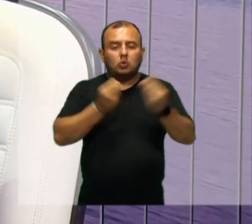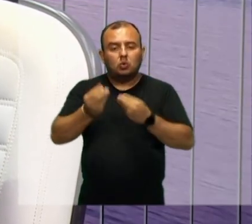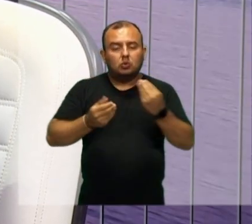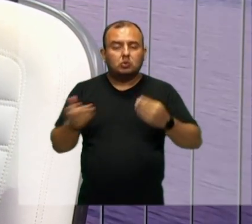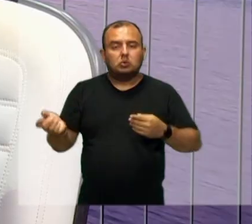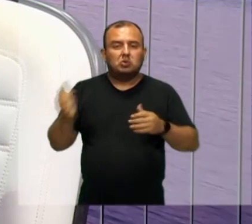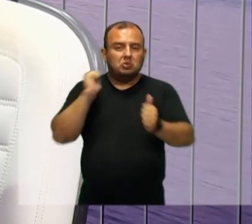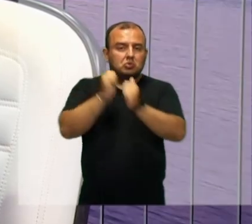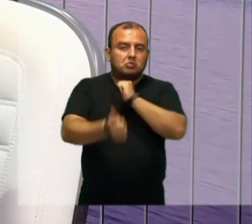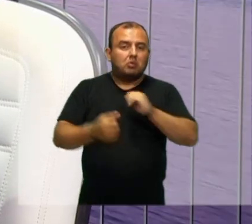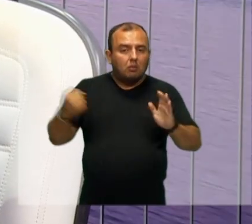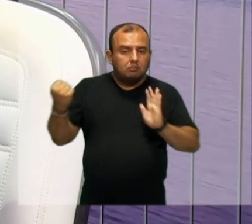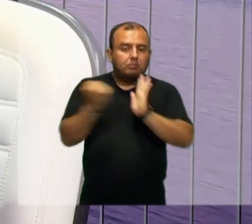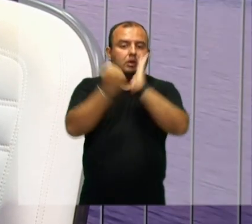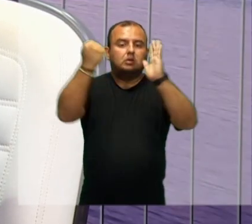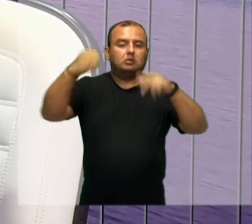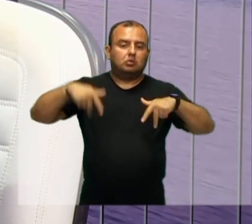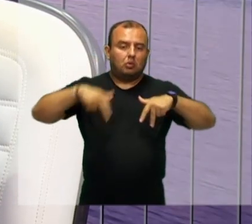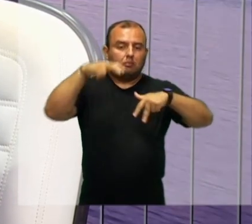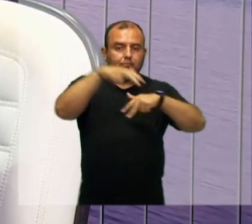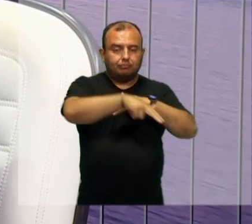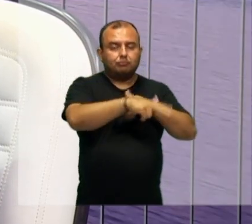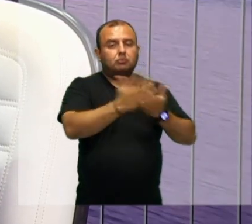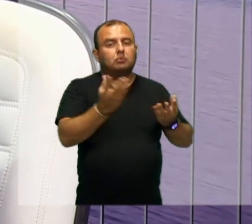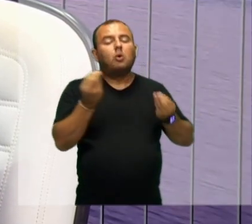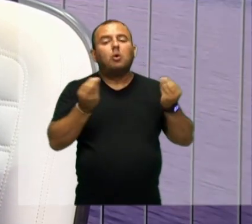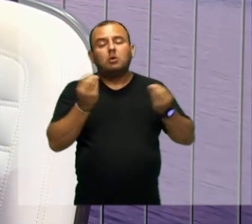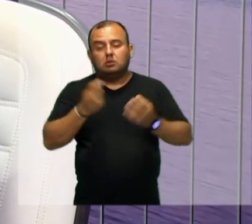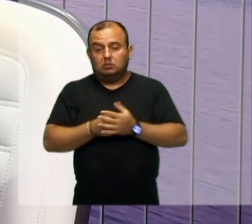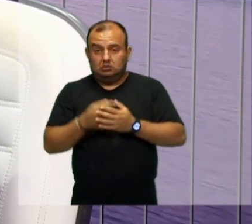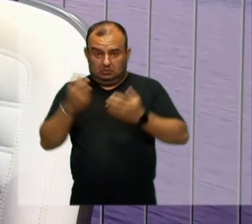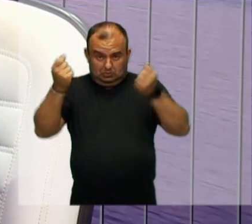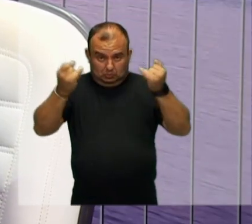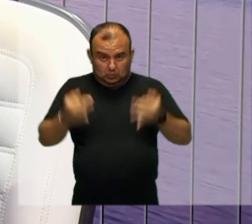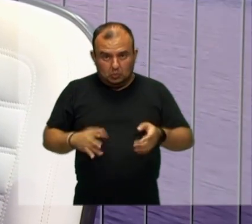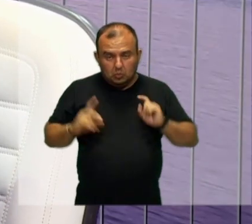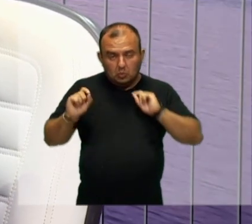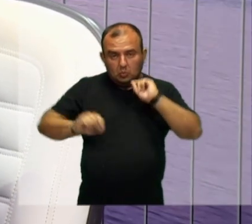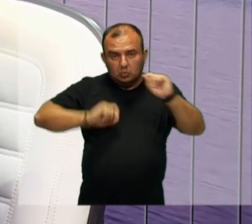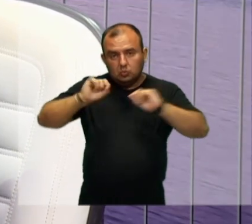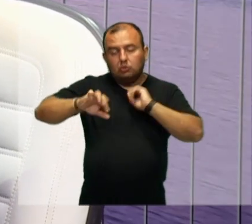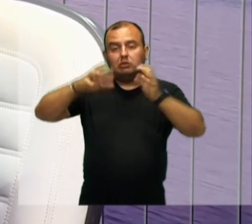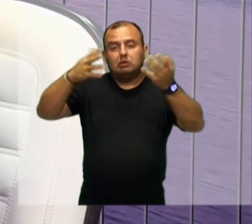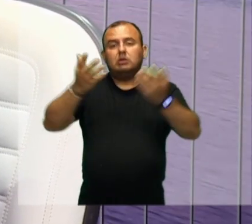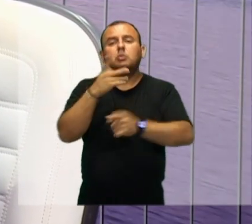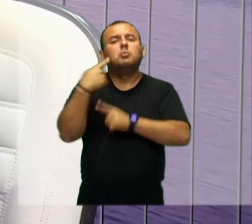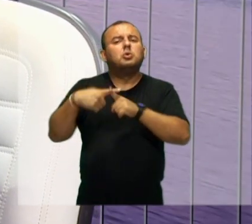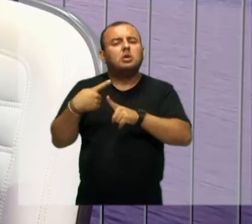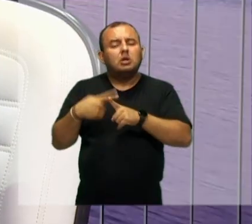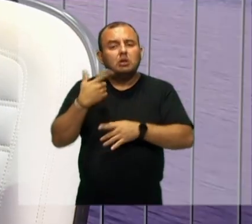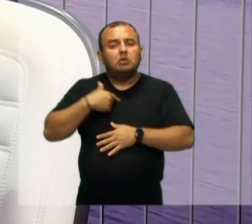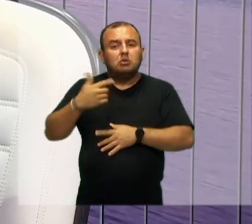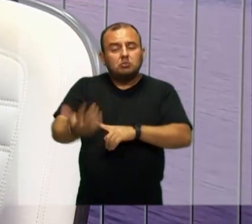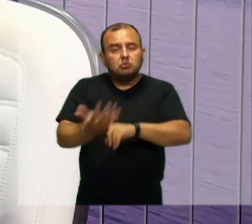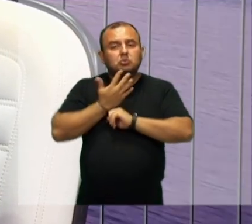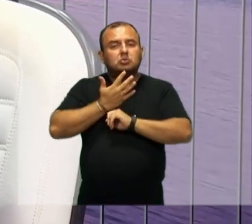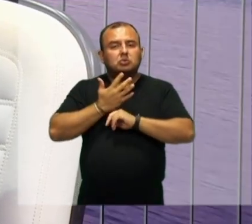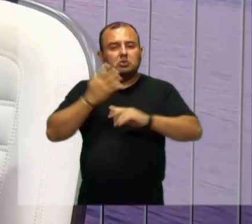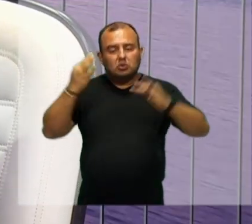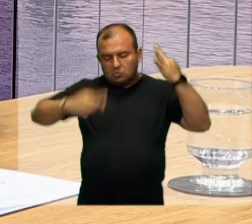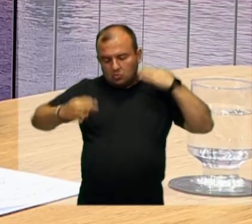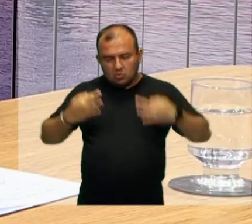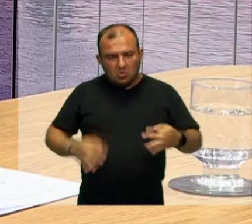num esporte de alto impacto, que é o salto em altura. Então, para mim, por que eu estou fazendo essa contextualização? Porque isso me ajudou a não ter